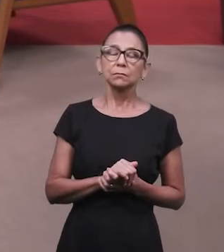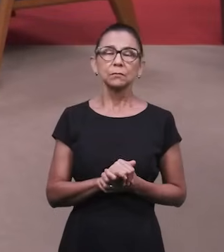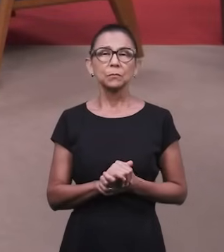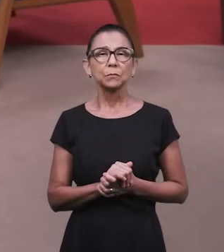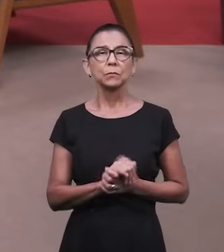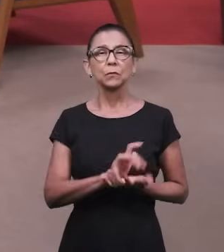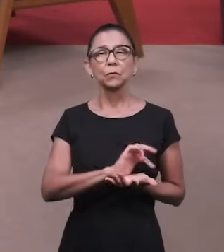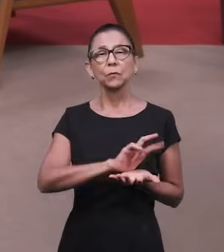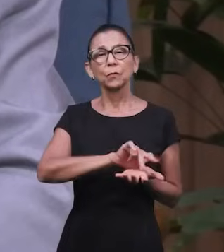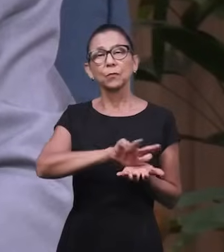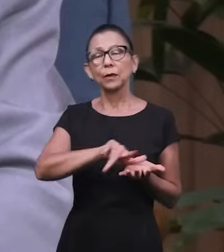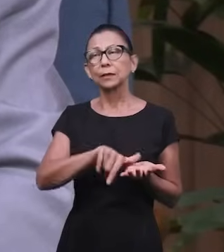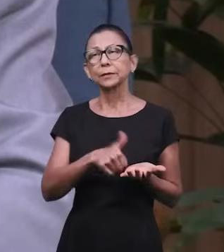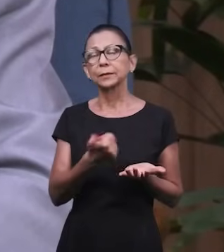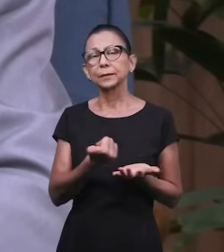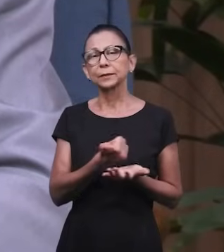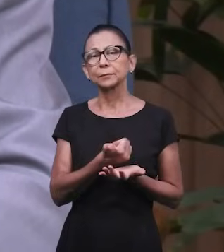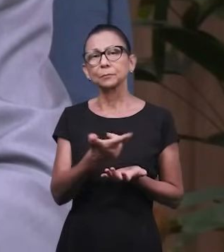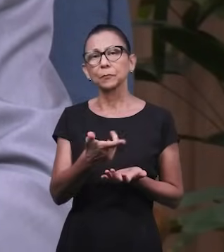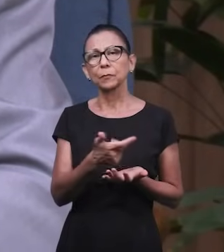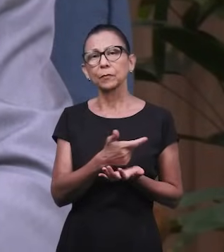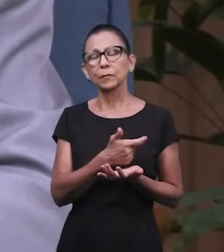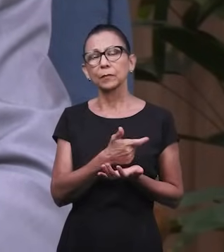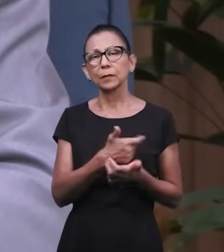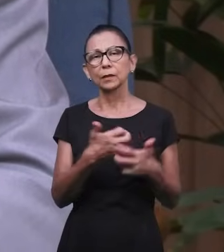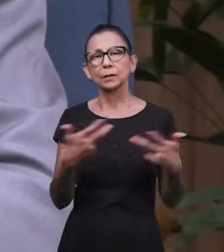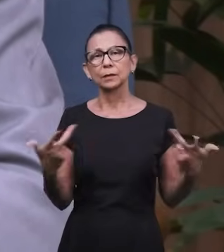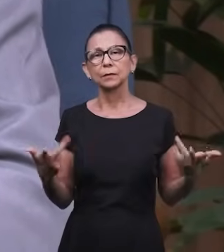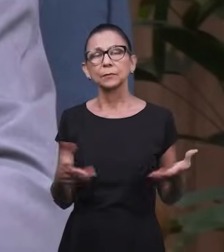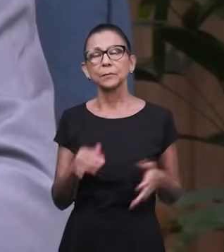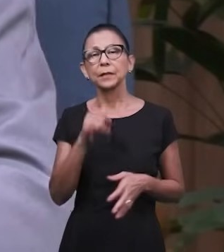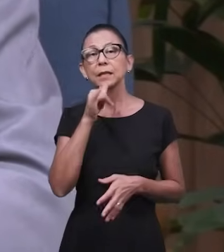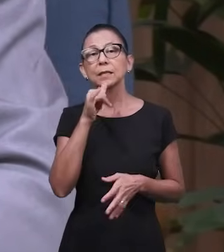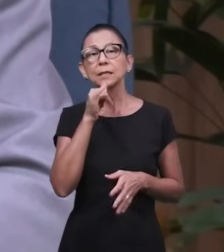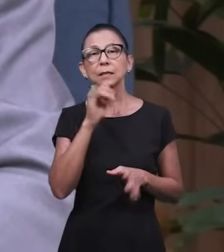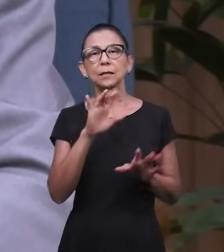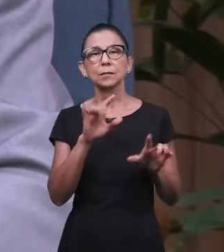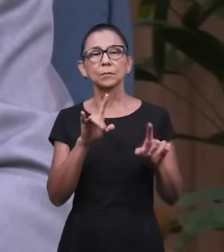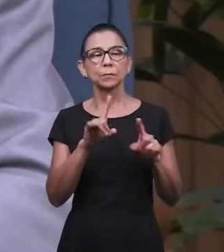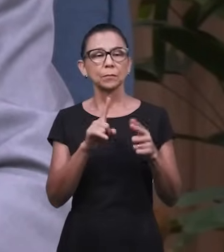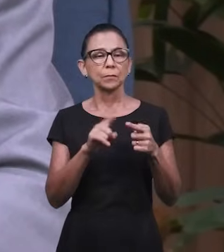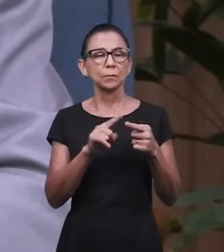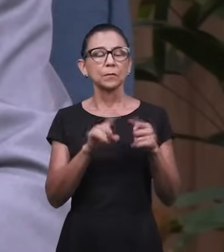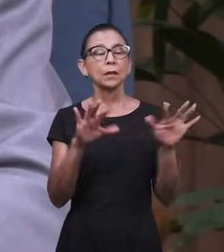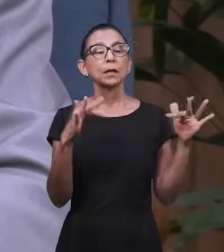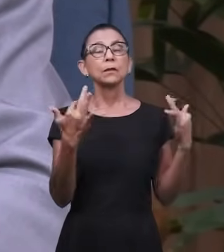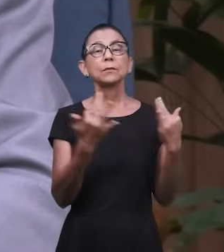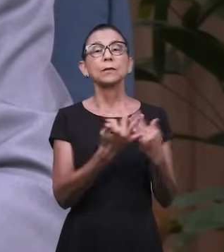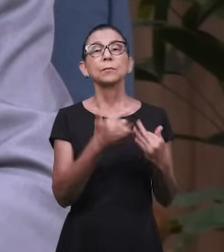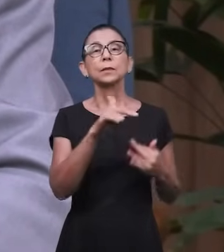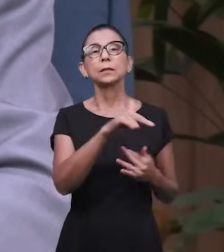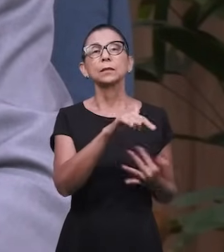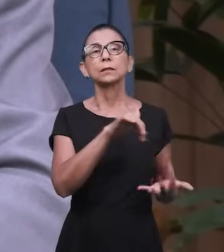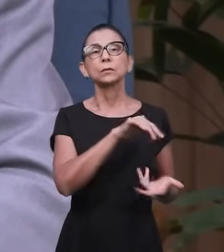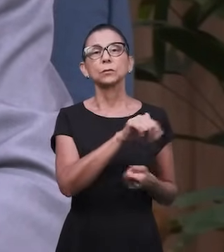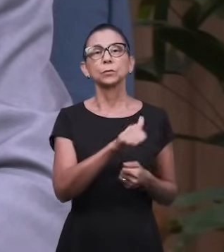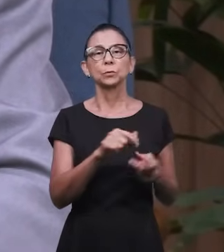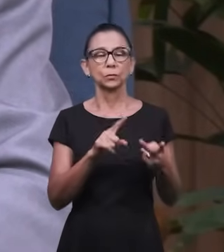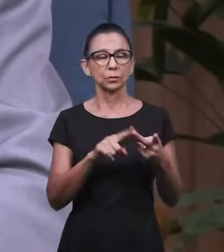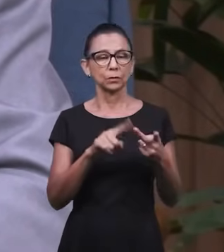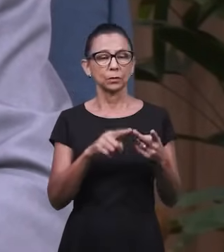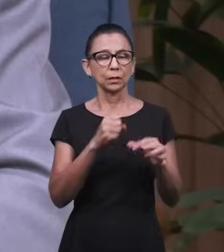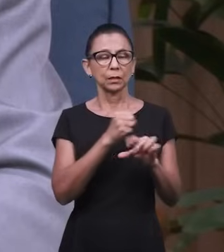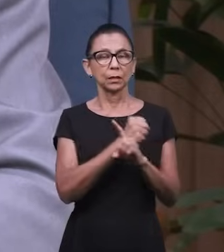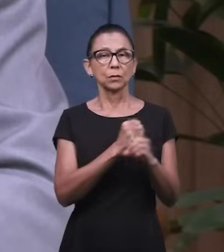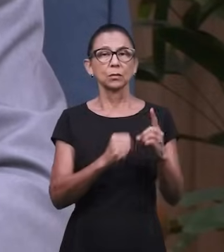aspectos diversos. Por exemplo, como é que está a família? Está um caos. Como é que está a sociedade do